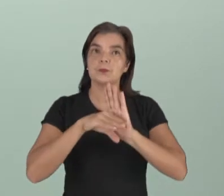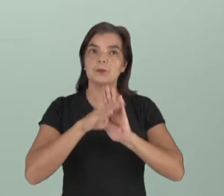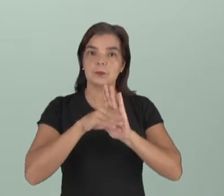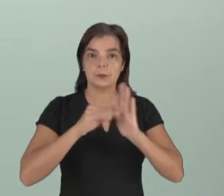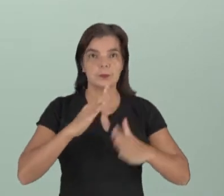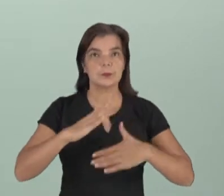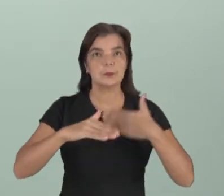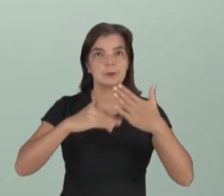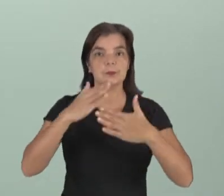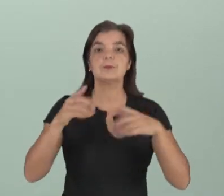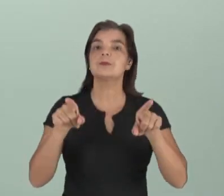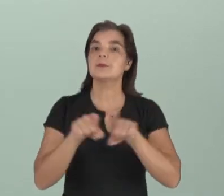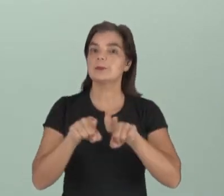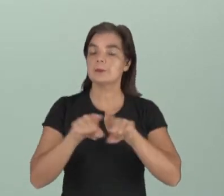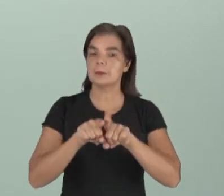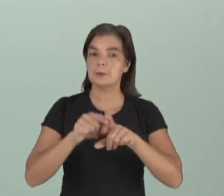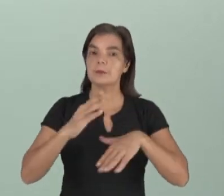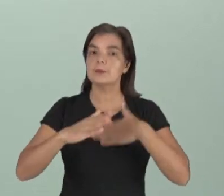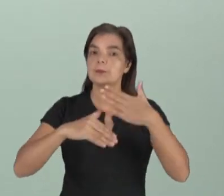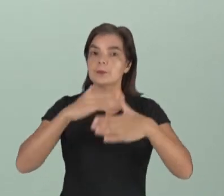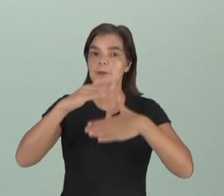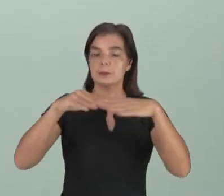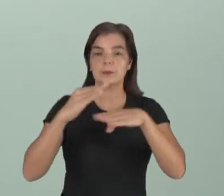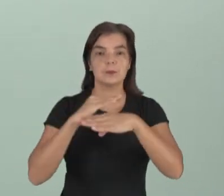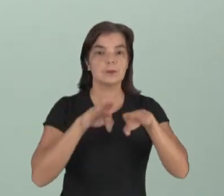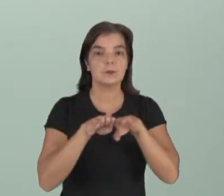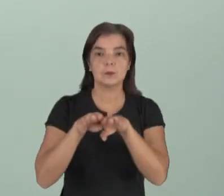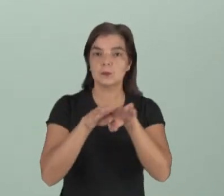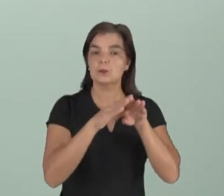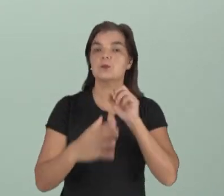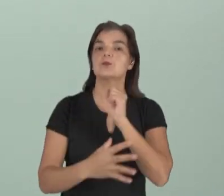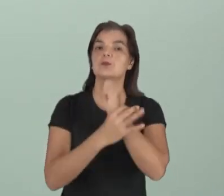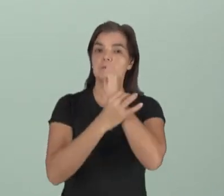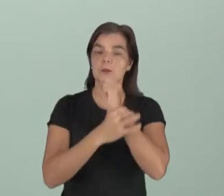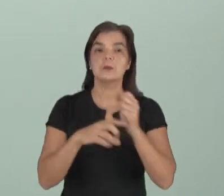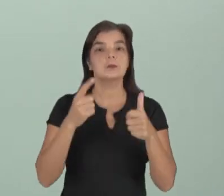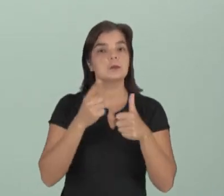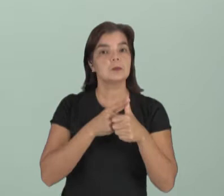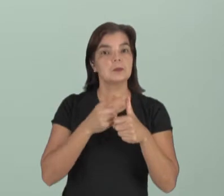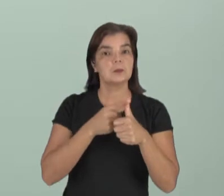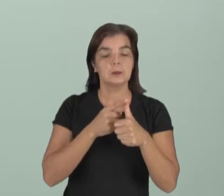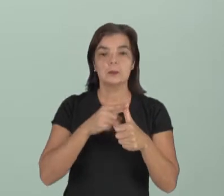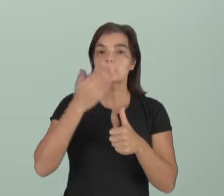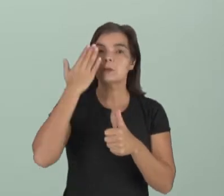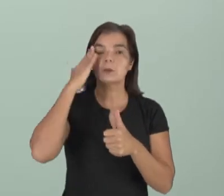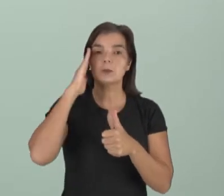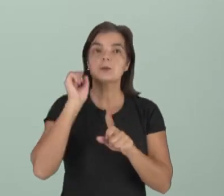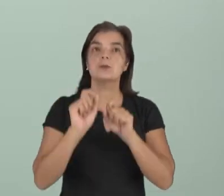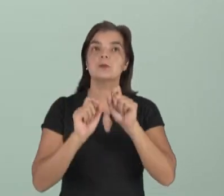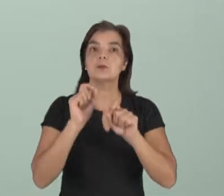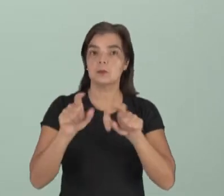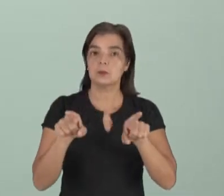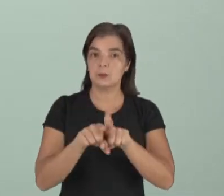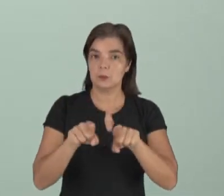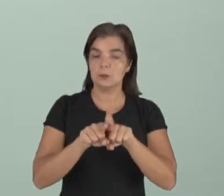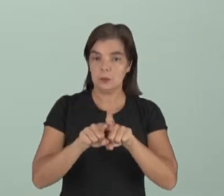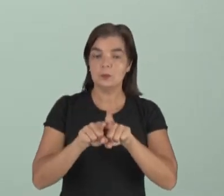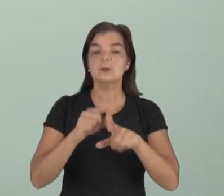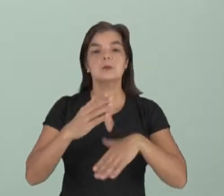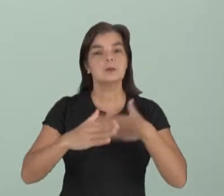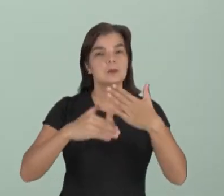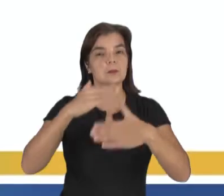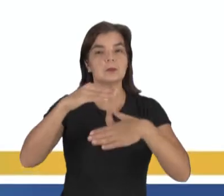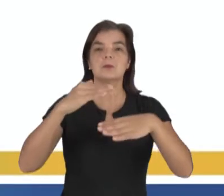de desenvolvimento e de desenvolvimento sustentável. Primeiro, vamos entender o que é o desenvolvimento